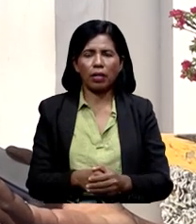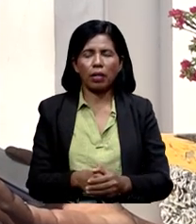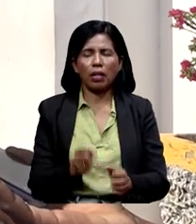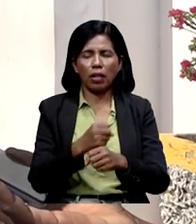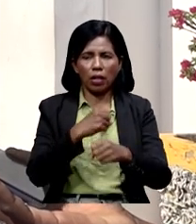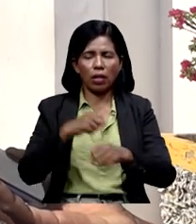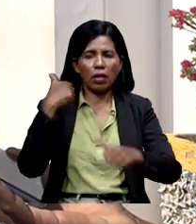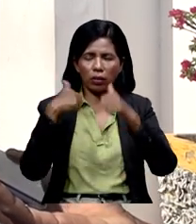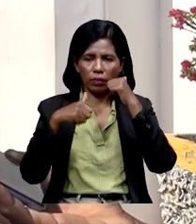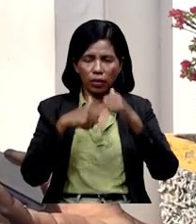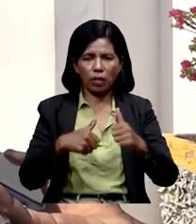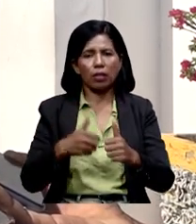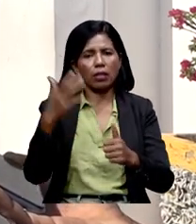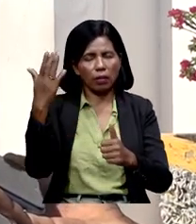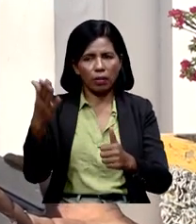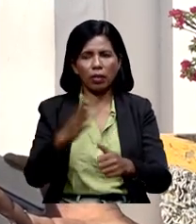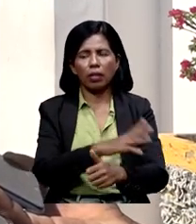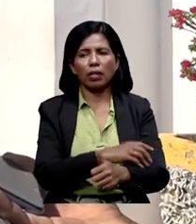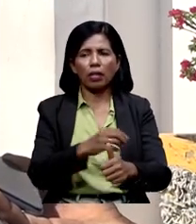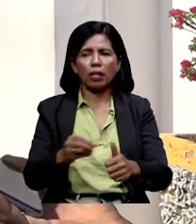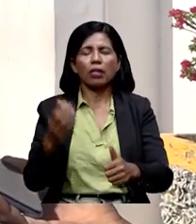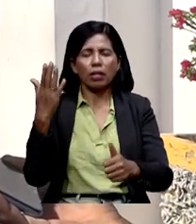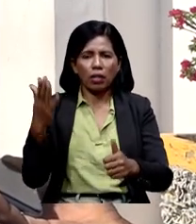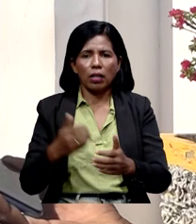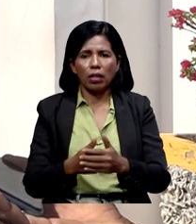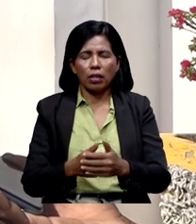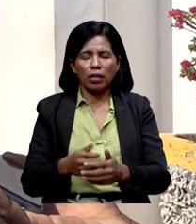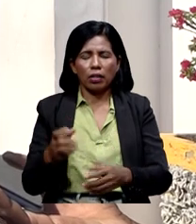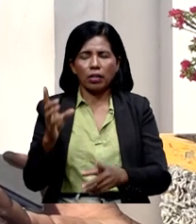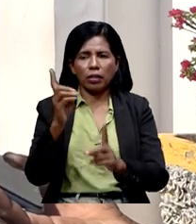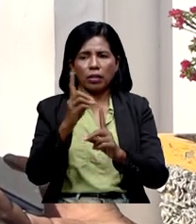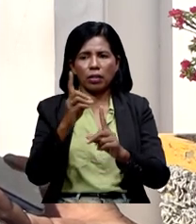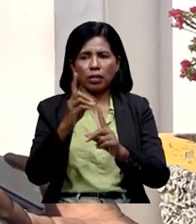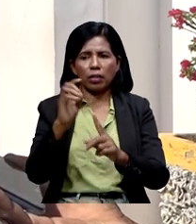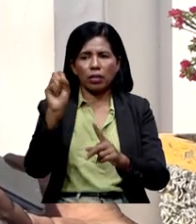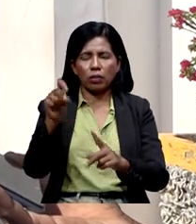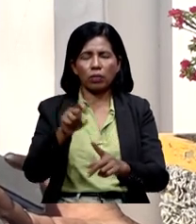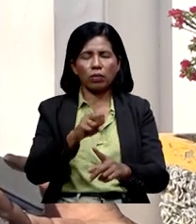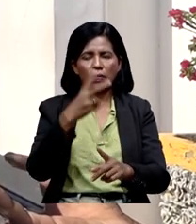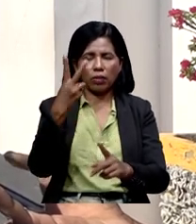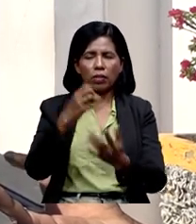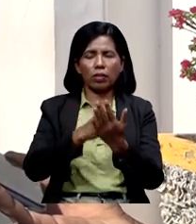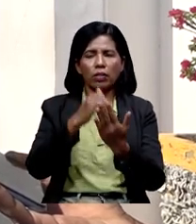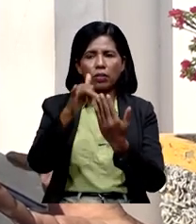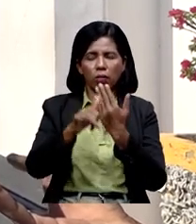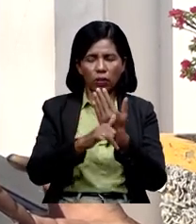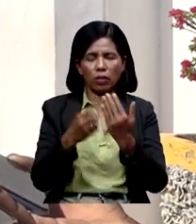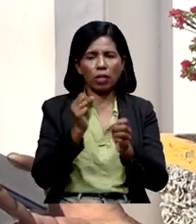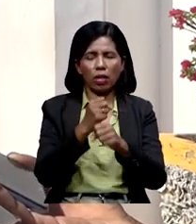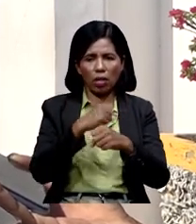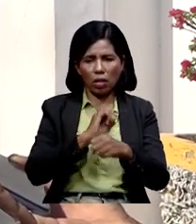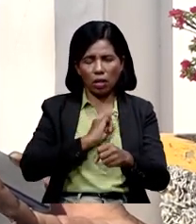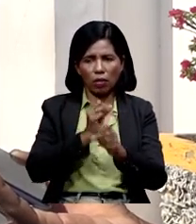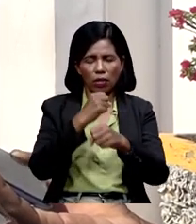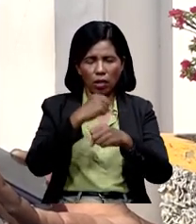alô, atividade Sirané e Neba, e dia 12 de julho, ao alô, na decisão e de